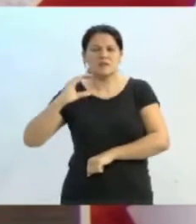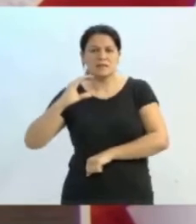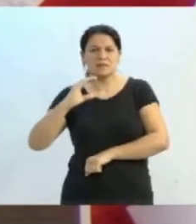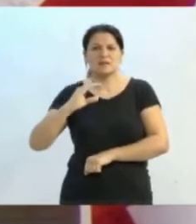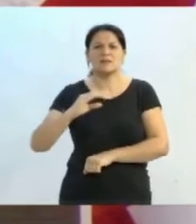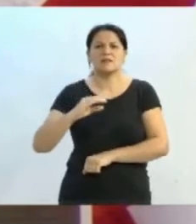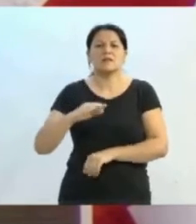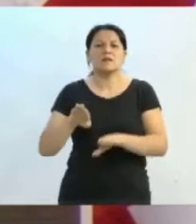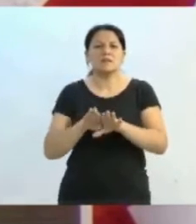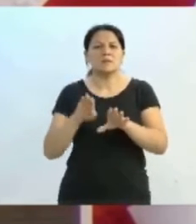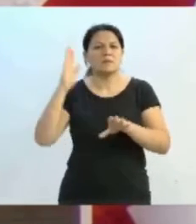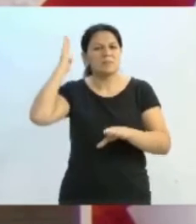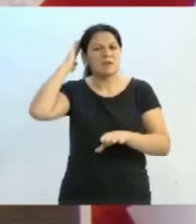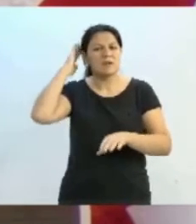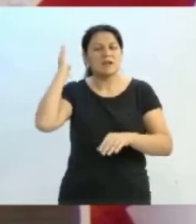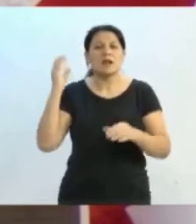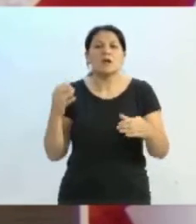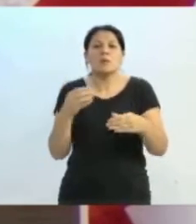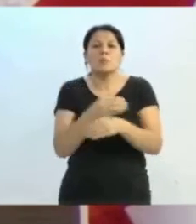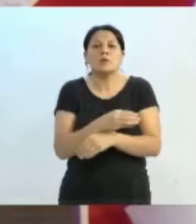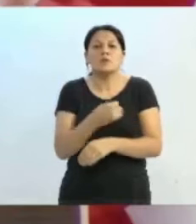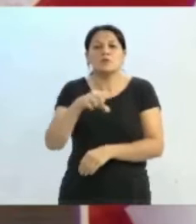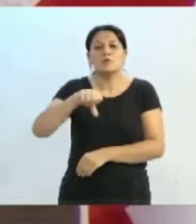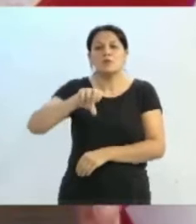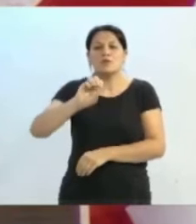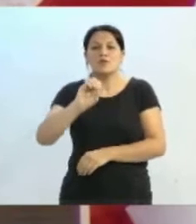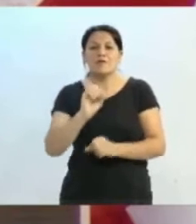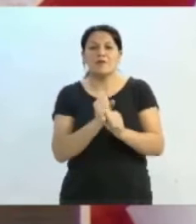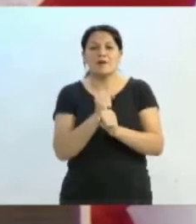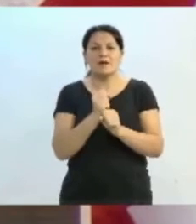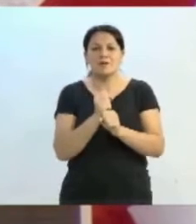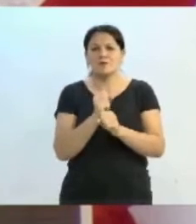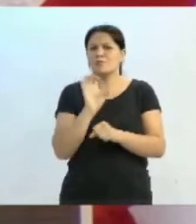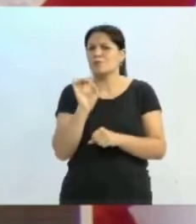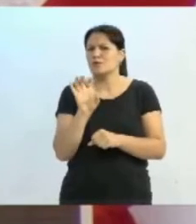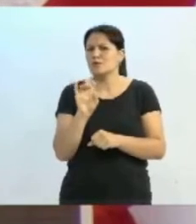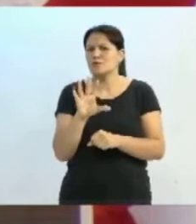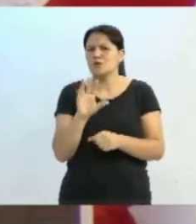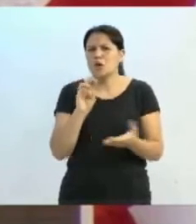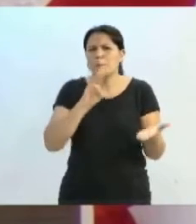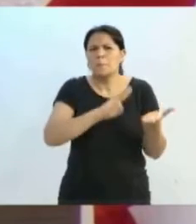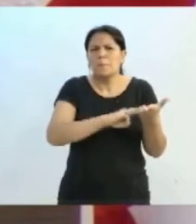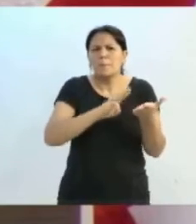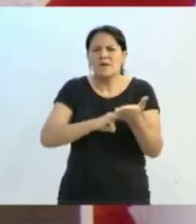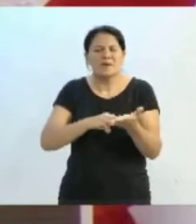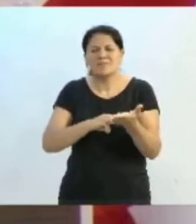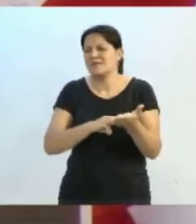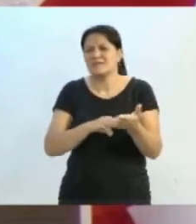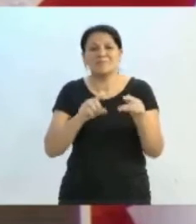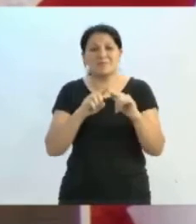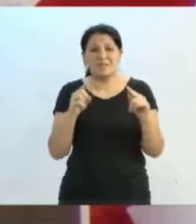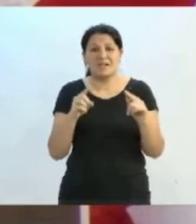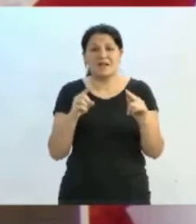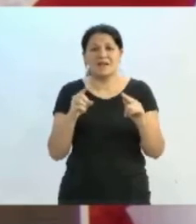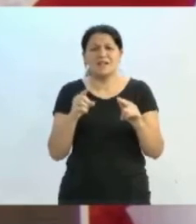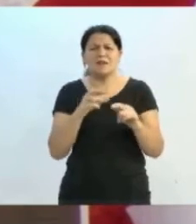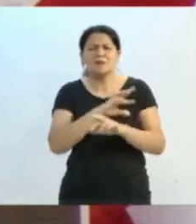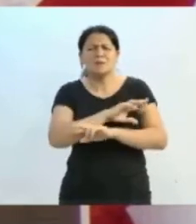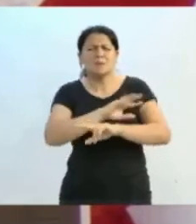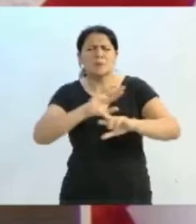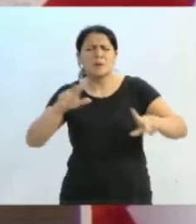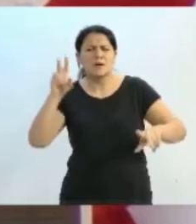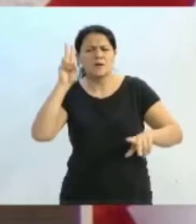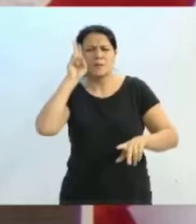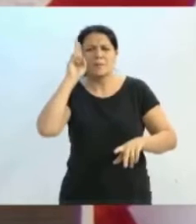feito aí 90 anos e hoje nós não temos apenas membros mas eu digo que temos colecionadores de grandes histórias pessoas